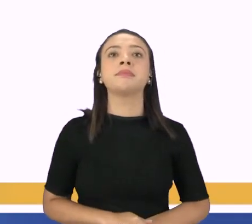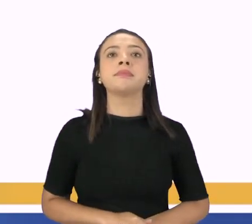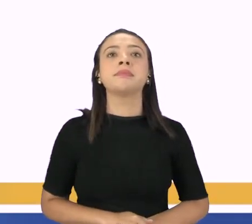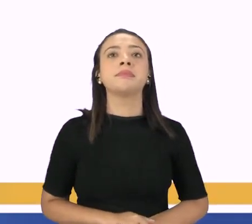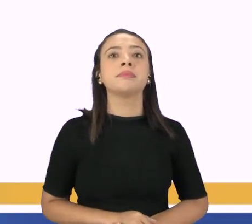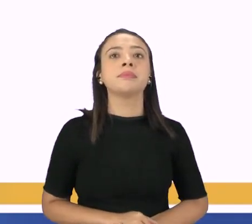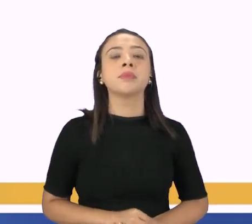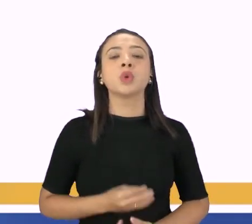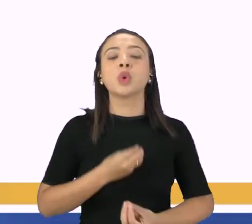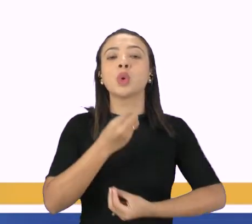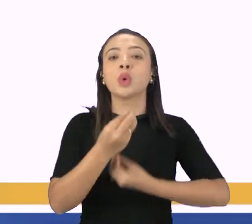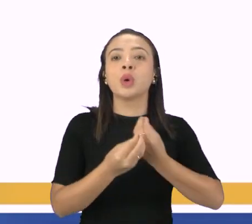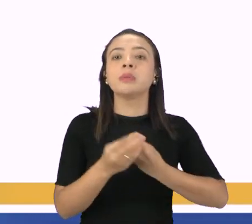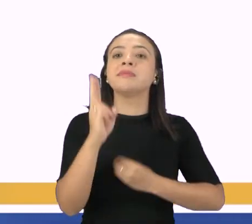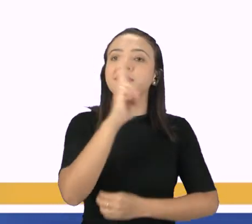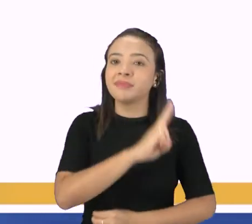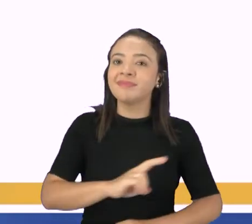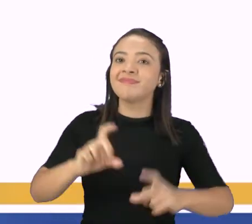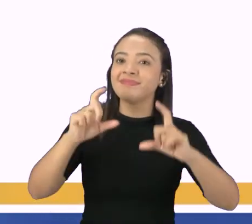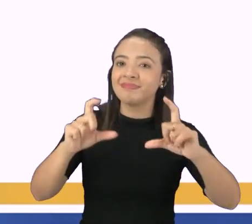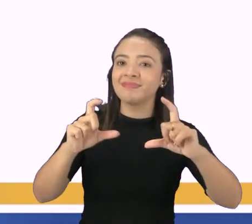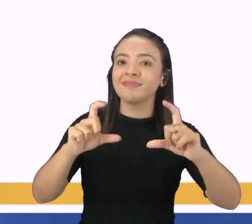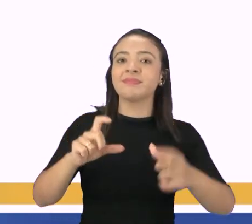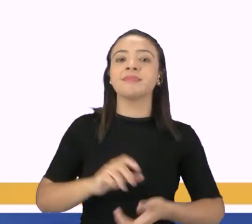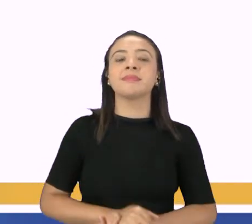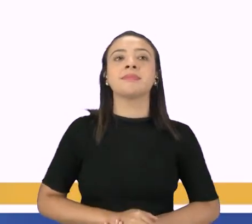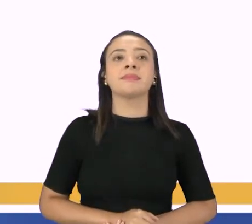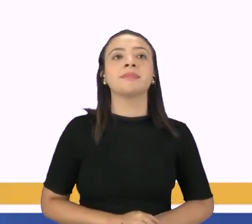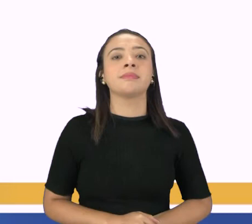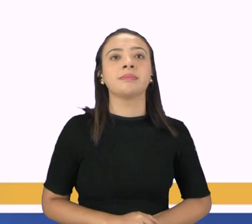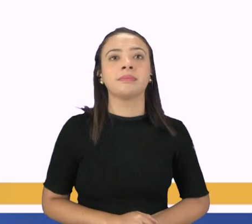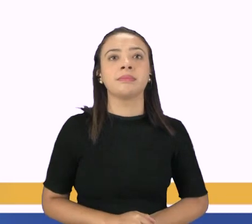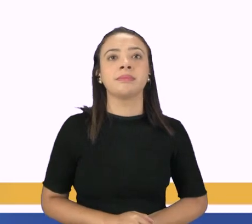0, usando a fórmula resolutiva.